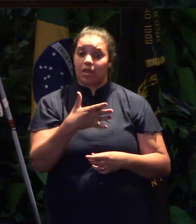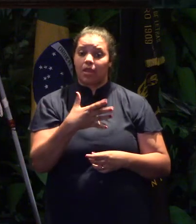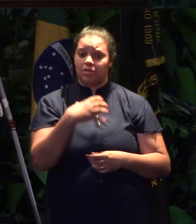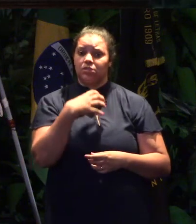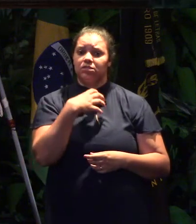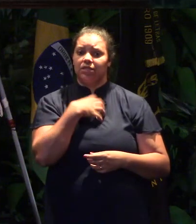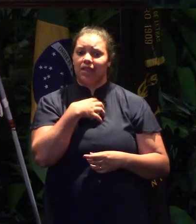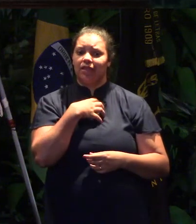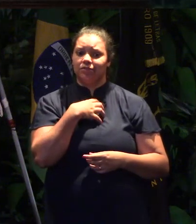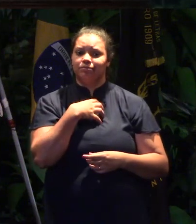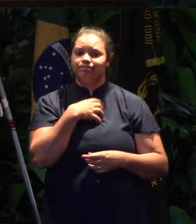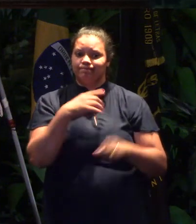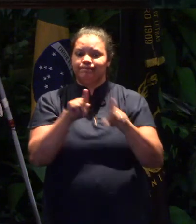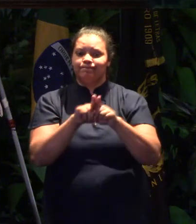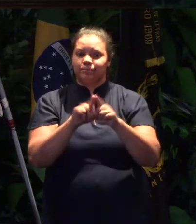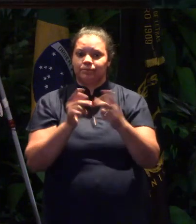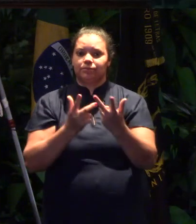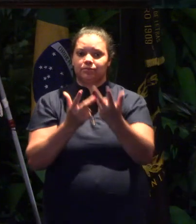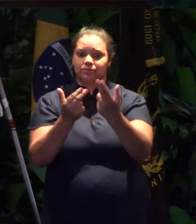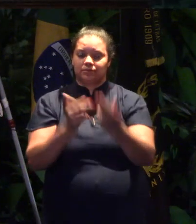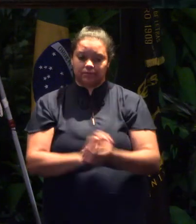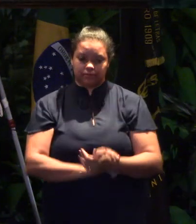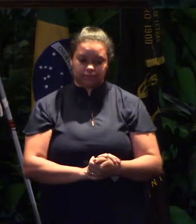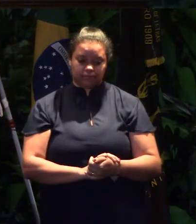a gente chega aí, por aí também?